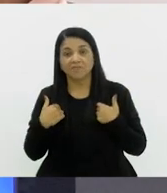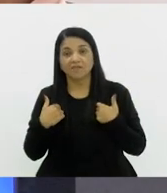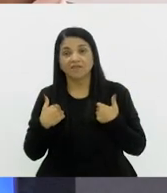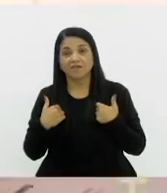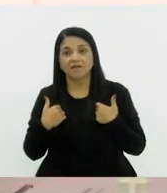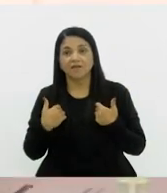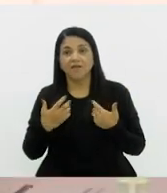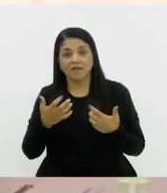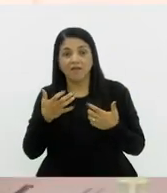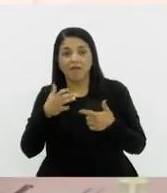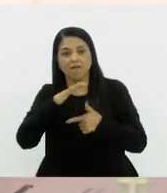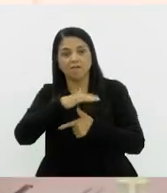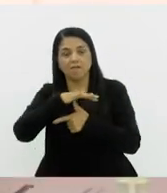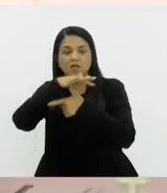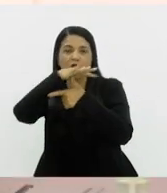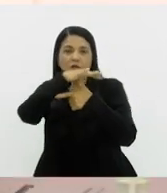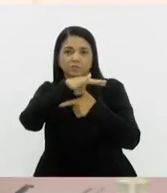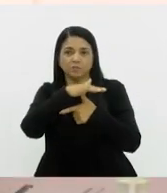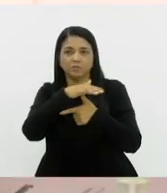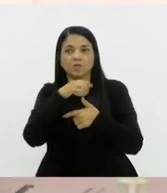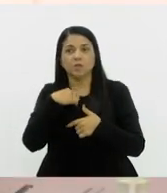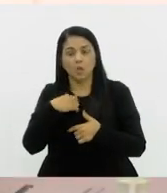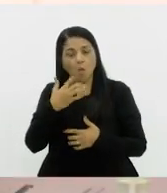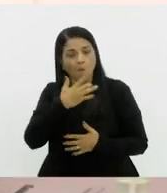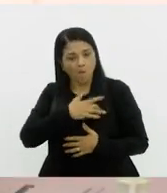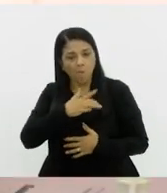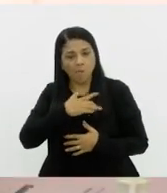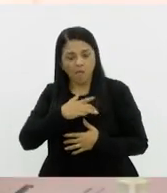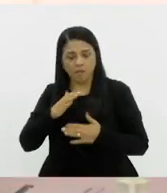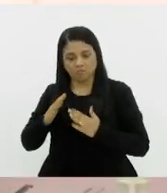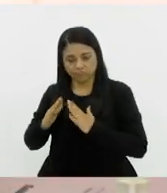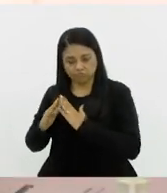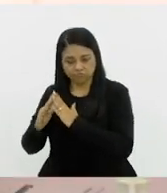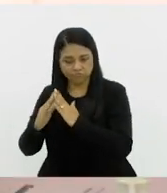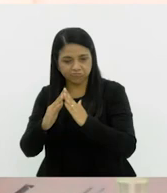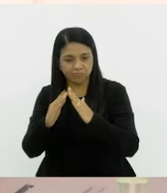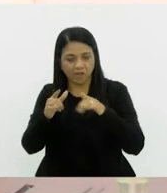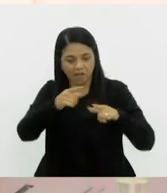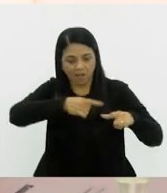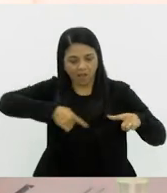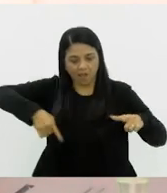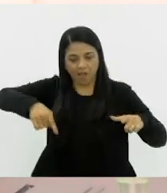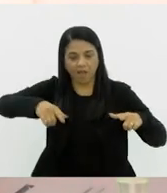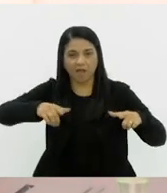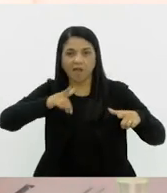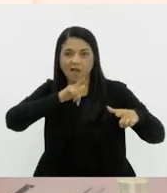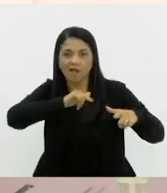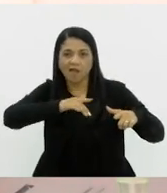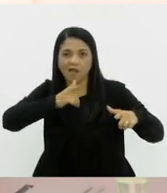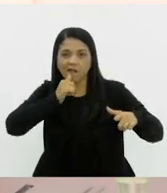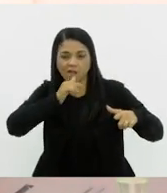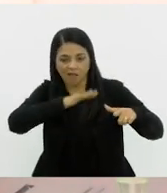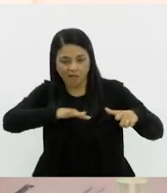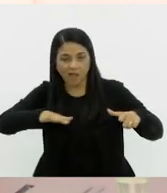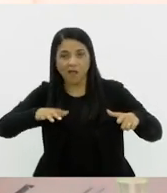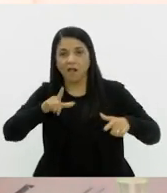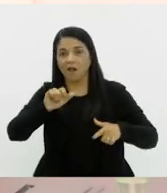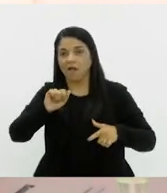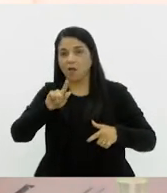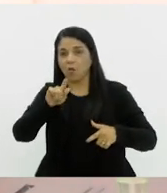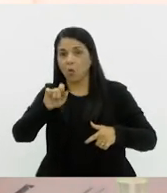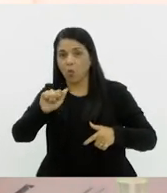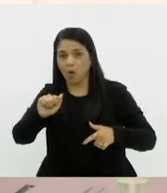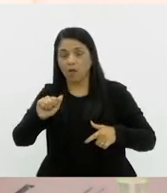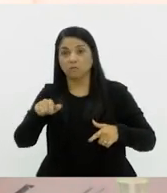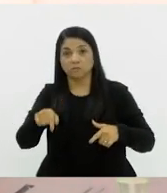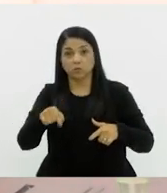Eu tenho pena do quem está morando em torno da lagoa, porque, pelo que o advogado mostrou aqui, todas as